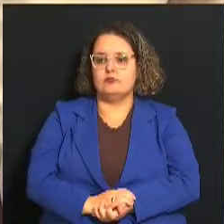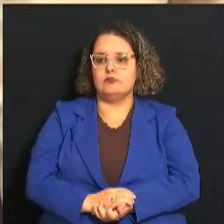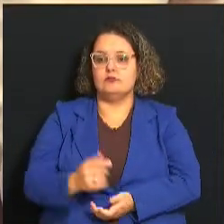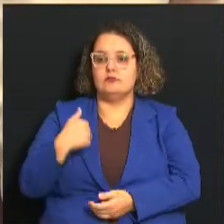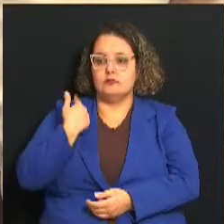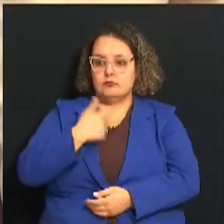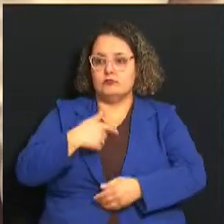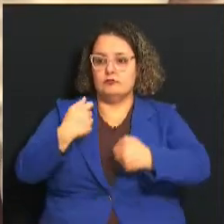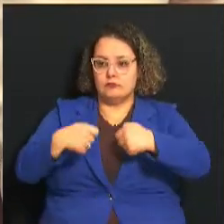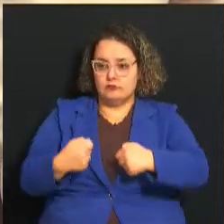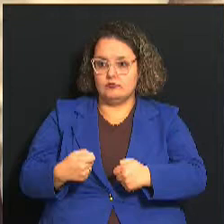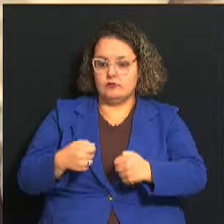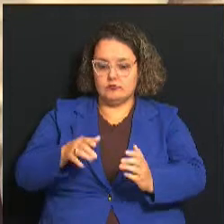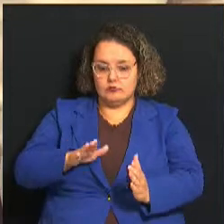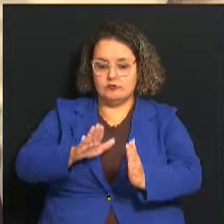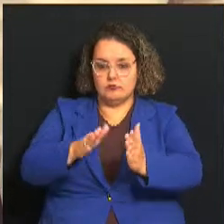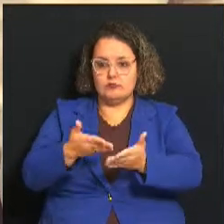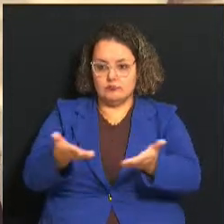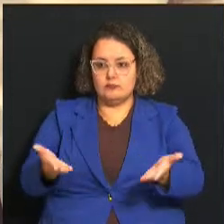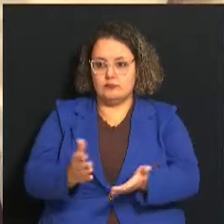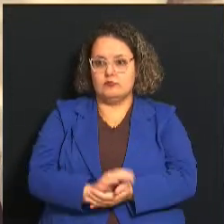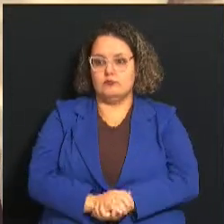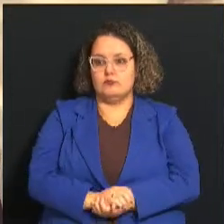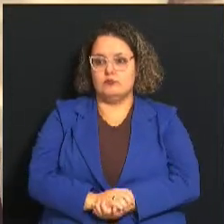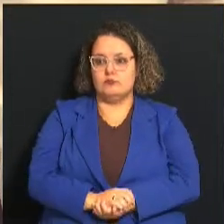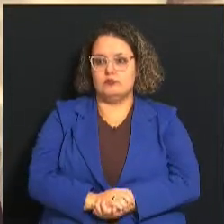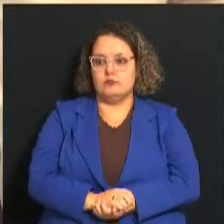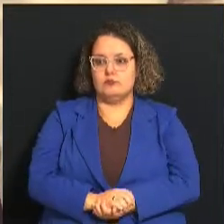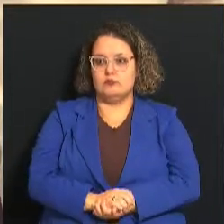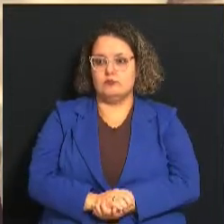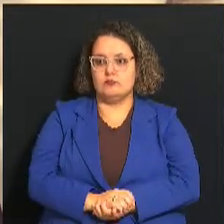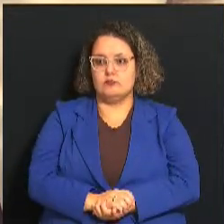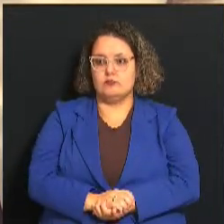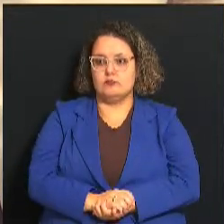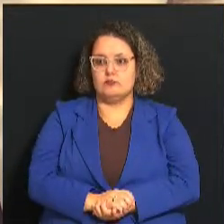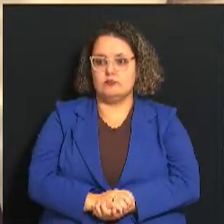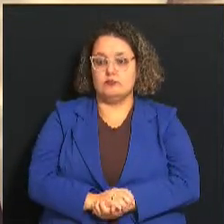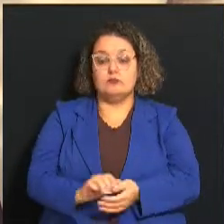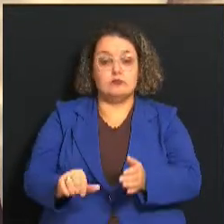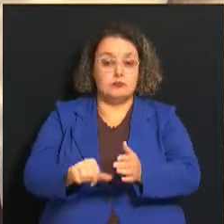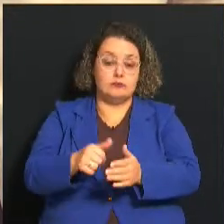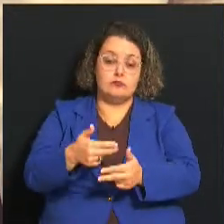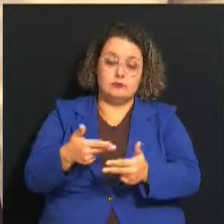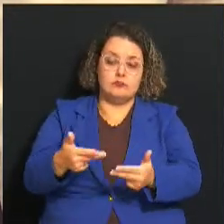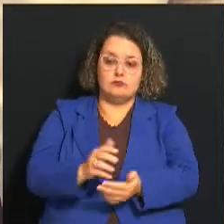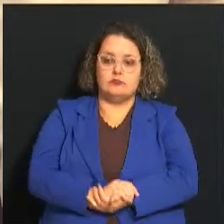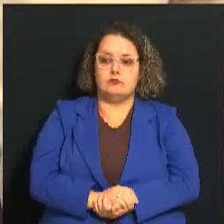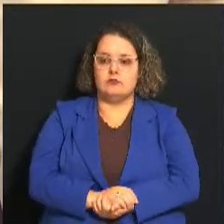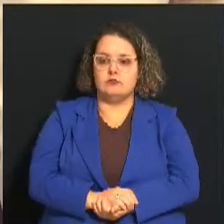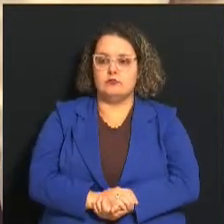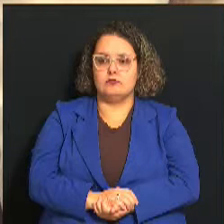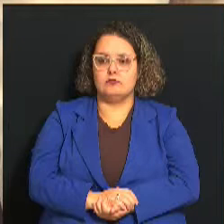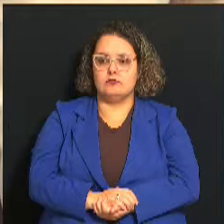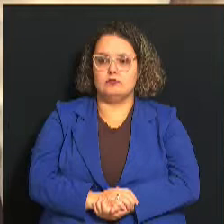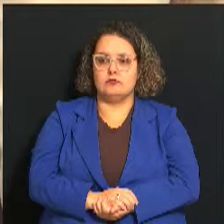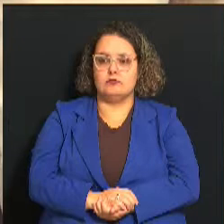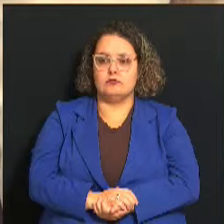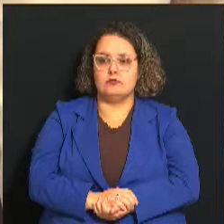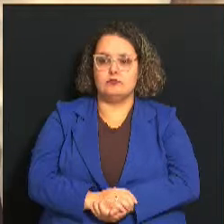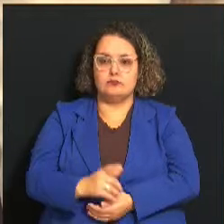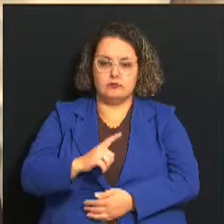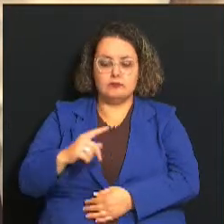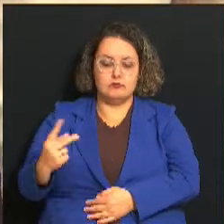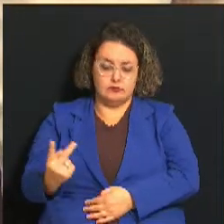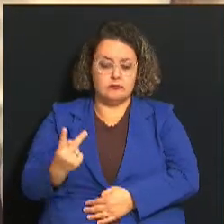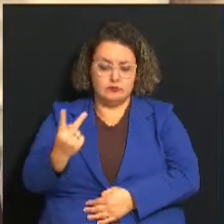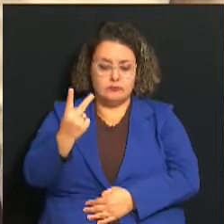uma frente como essa seja uma frente que em primeiro lugar, que valore a